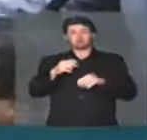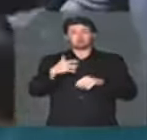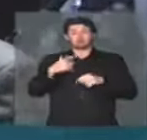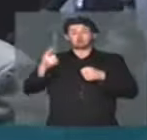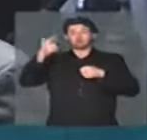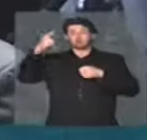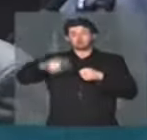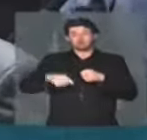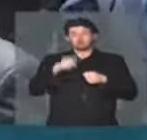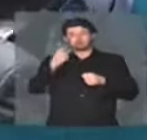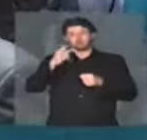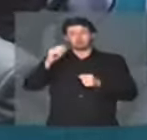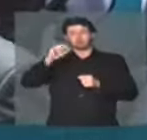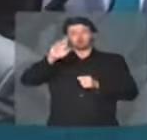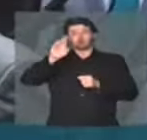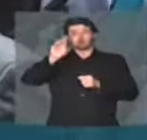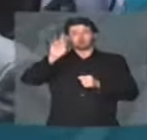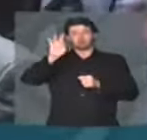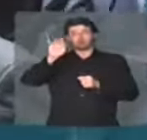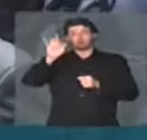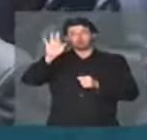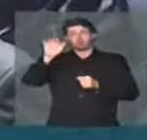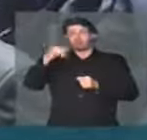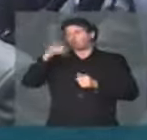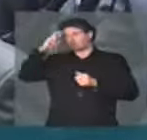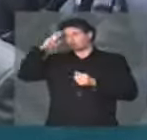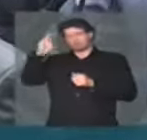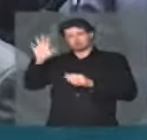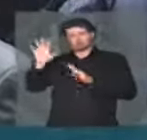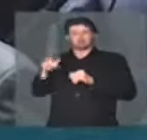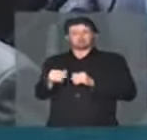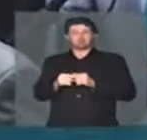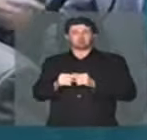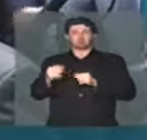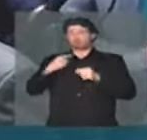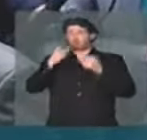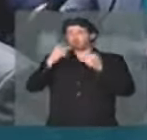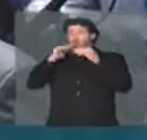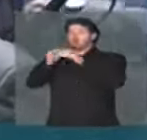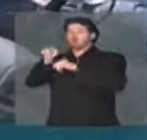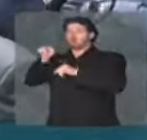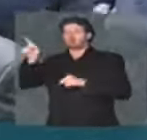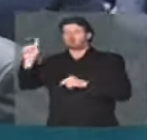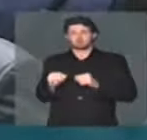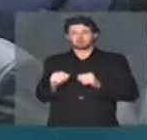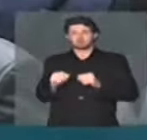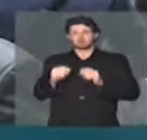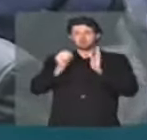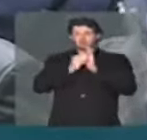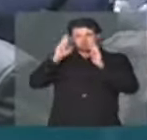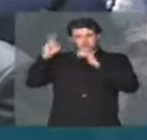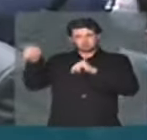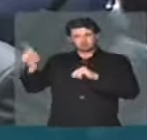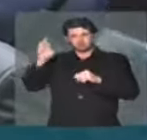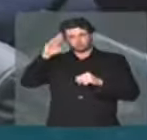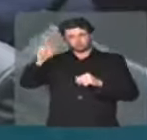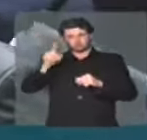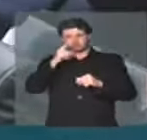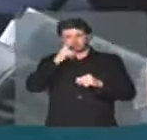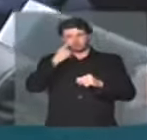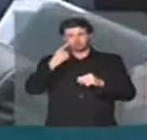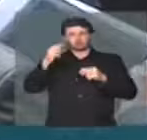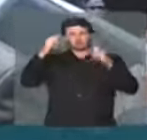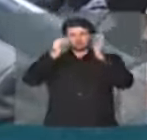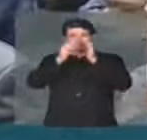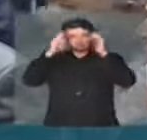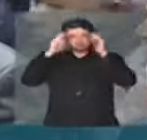quero voltar a ponderar. Deputado Alberto Fraga, com todo o respeito que tenho a ele, não falei com Vossa Excelência. Não é um desrespeito a Vossa Excelência, muito